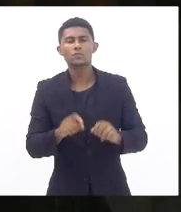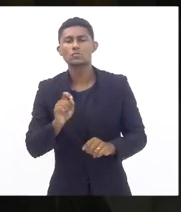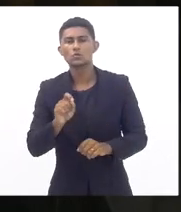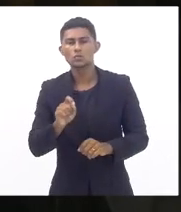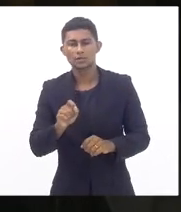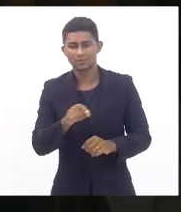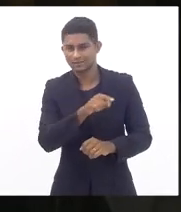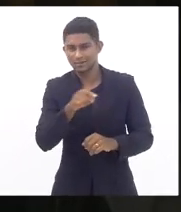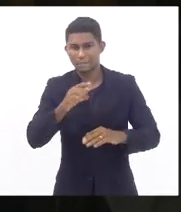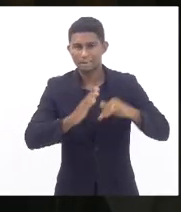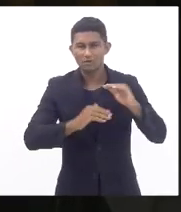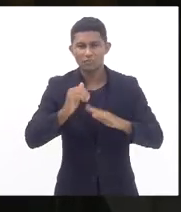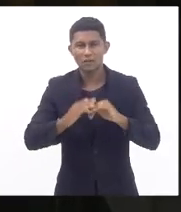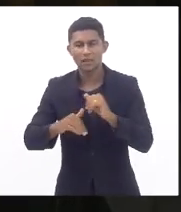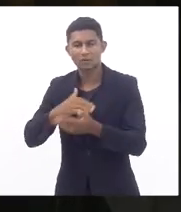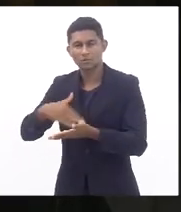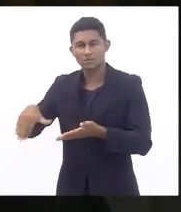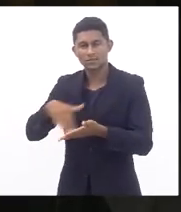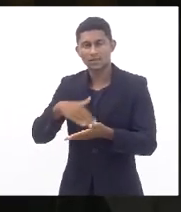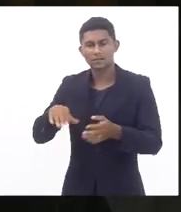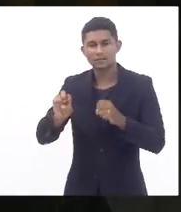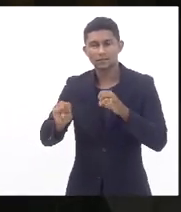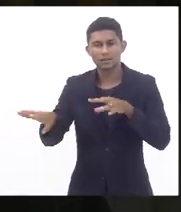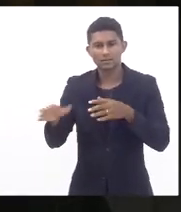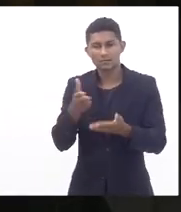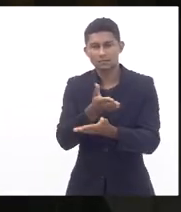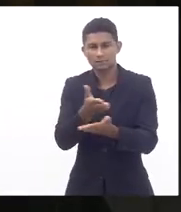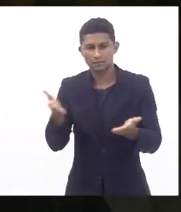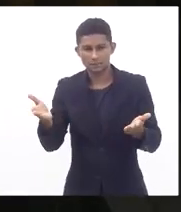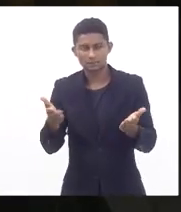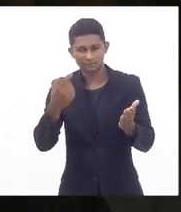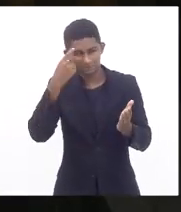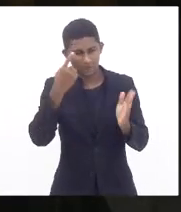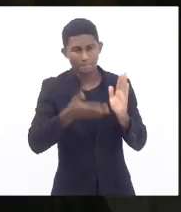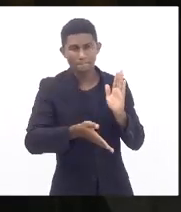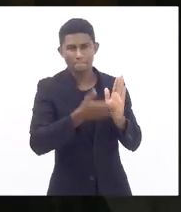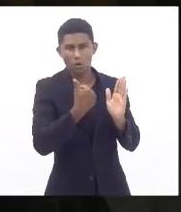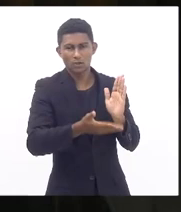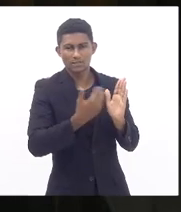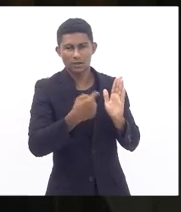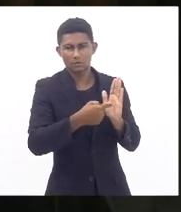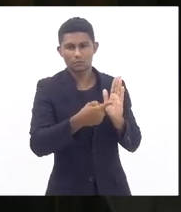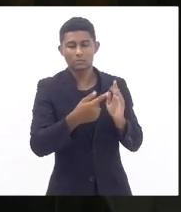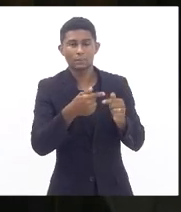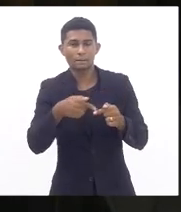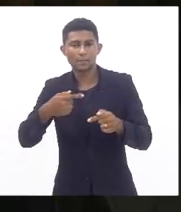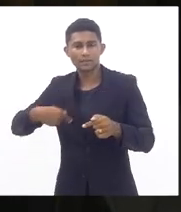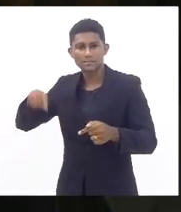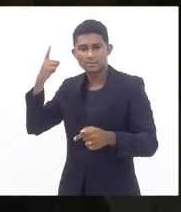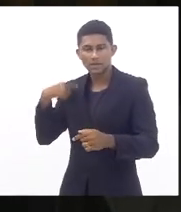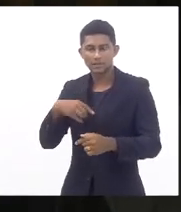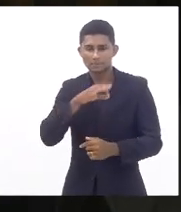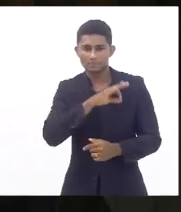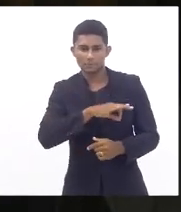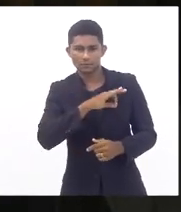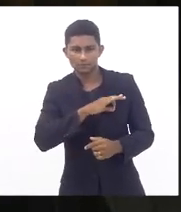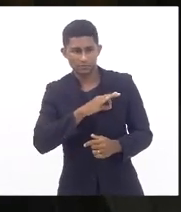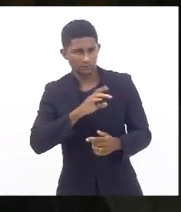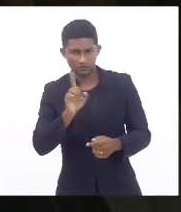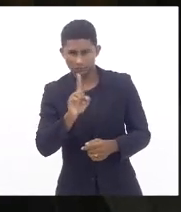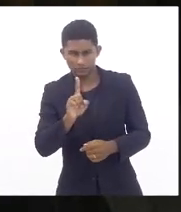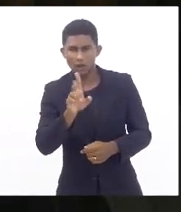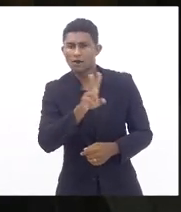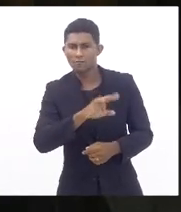não foram contemplados na publicação das progressões feitas na semana passada, vão estar contemplados na